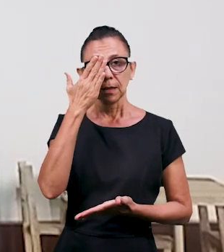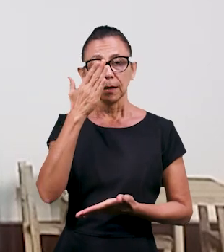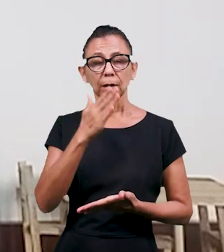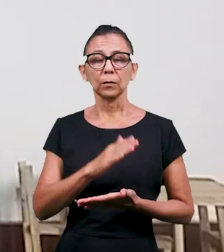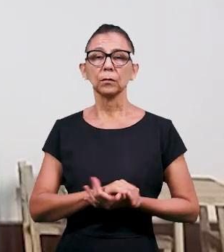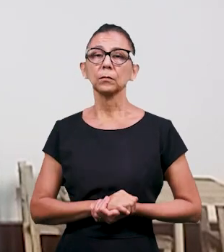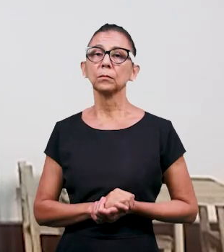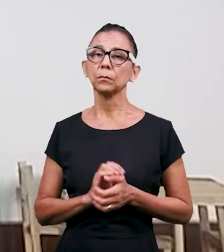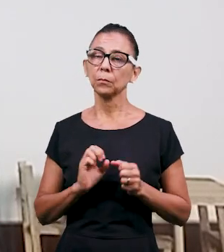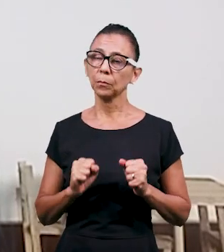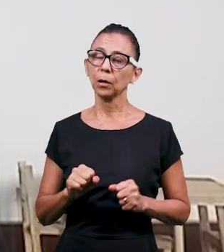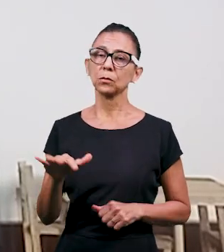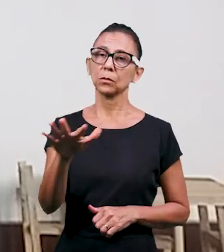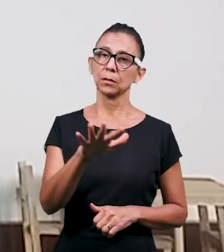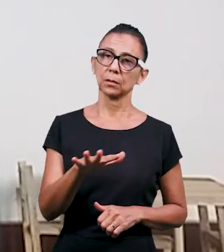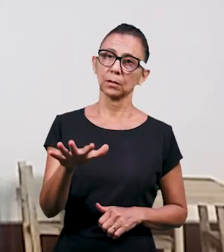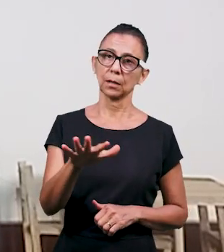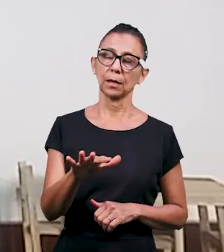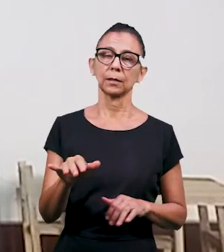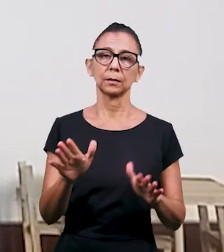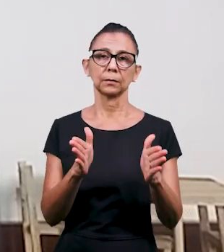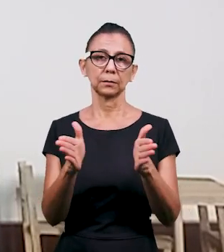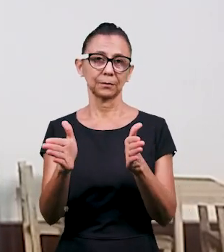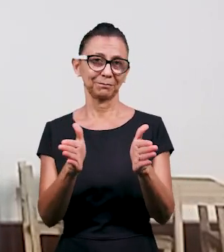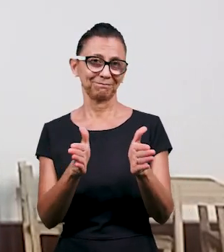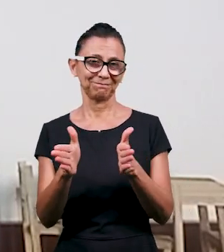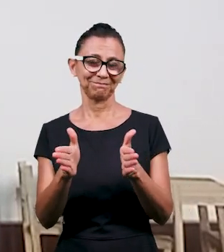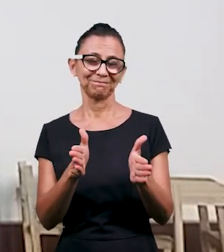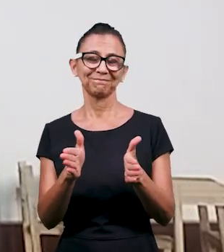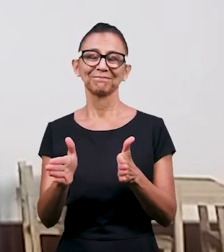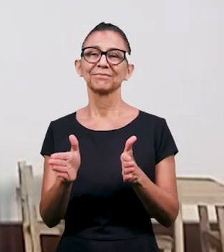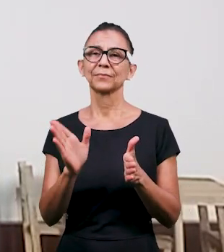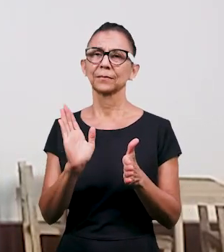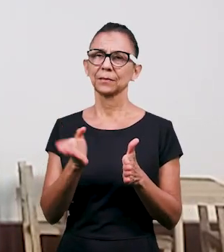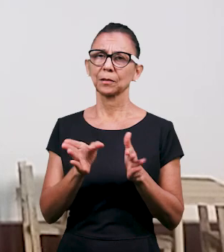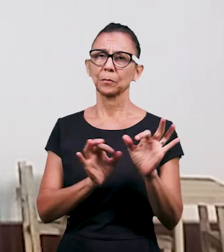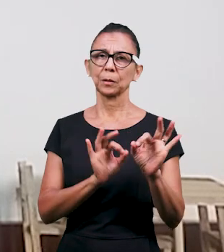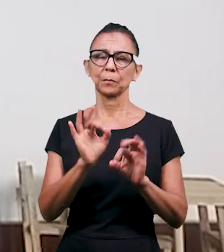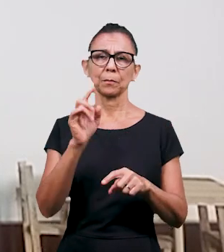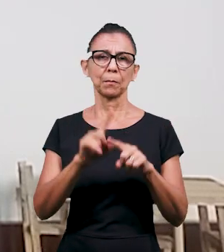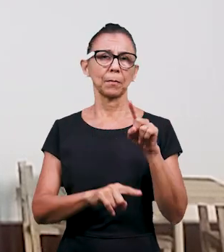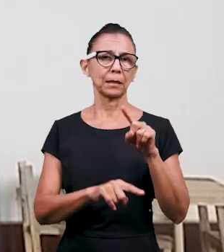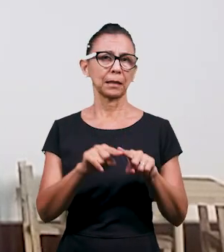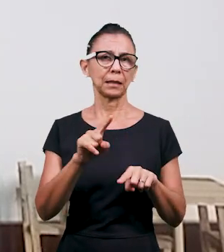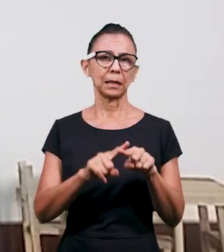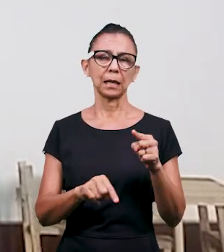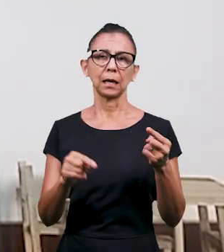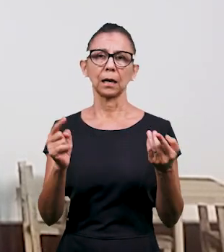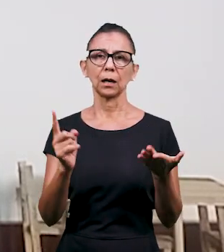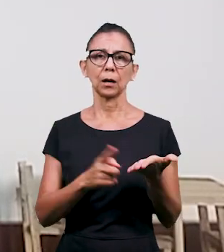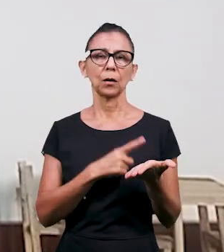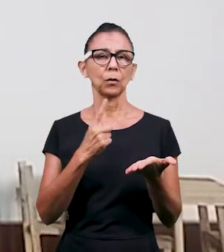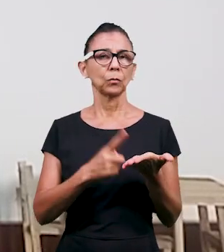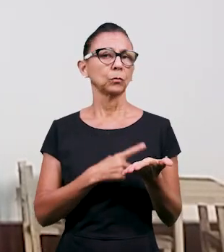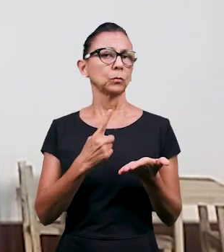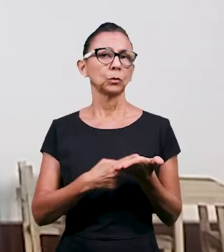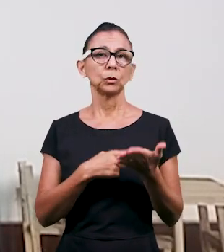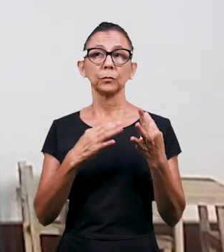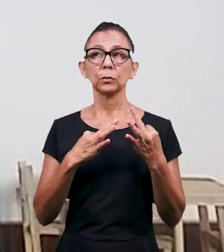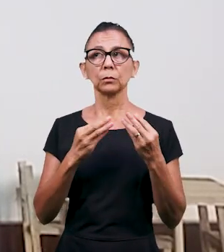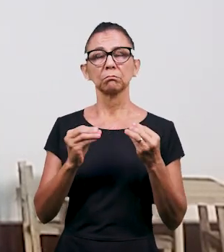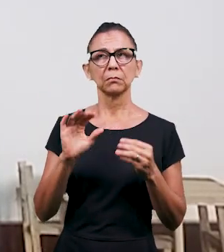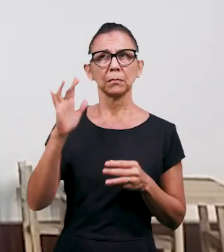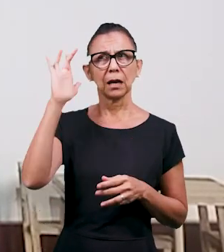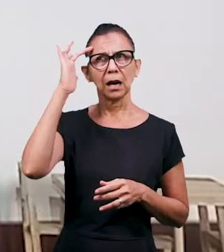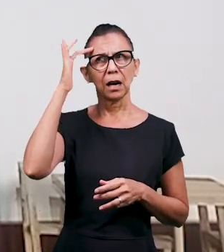nos auxiliar e trabalhar também nesse campo também dentro da área de acessibilidade, né? Então nós temos já preparado todo o material de